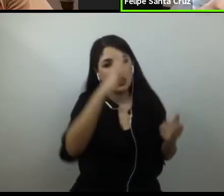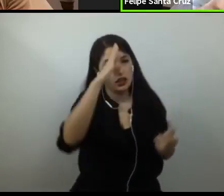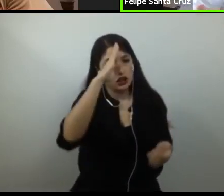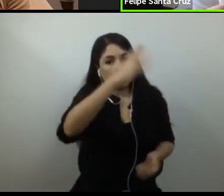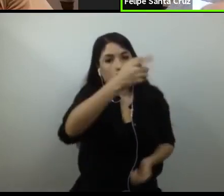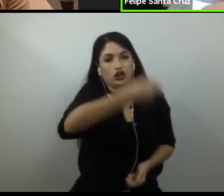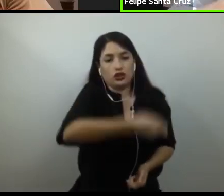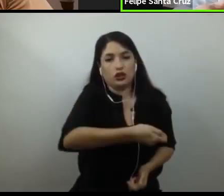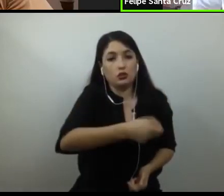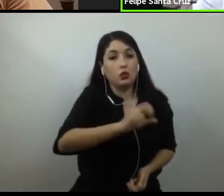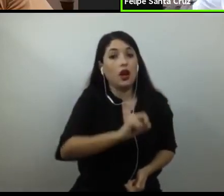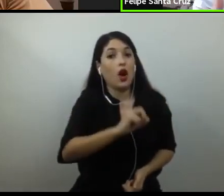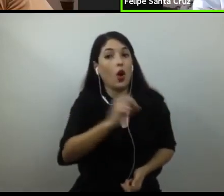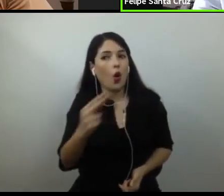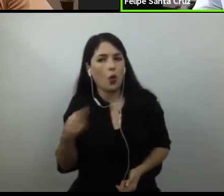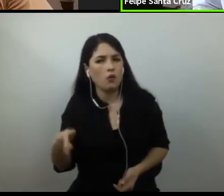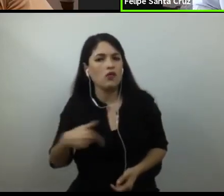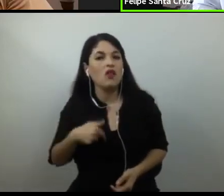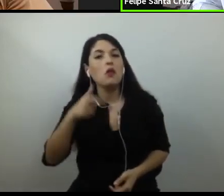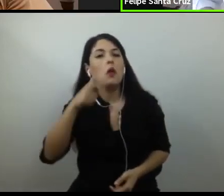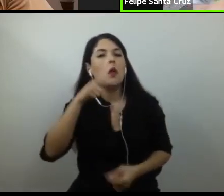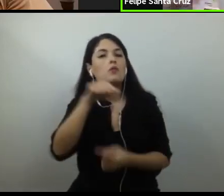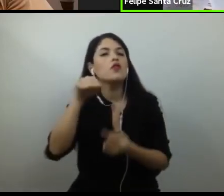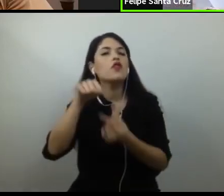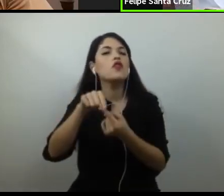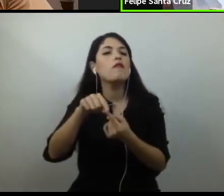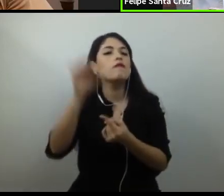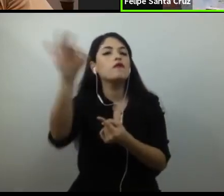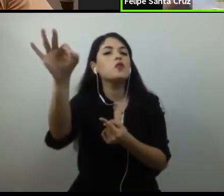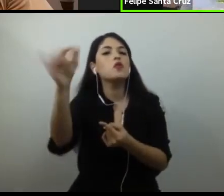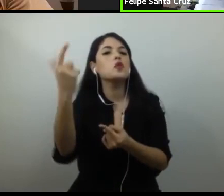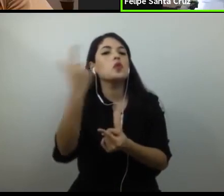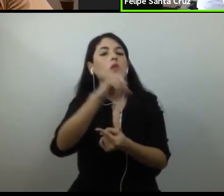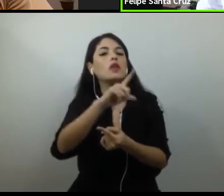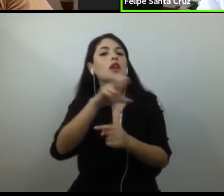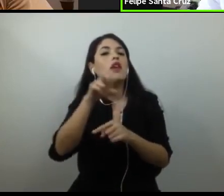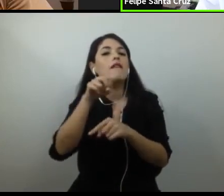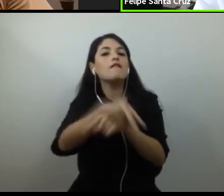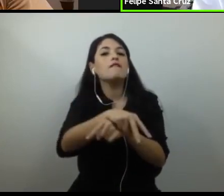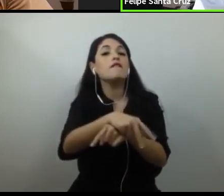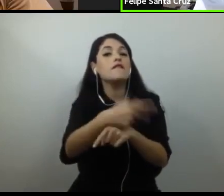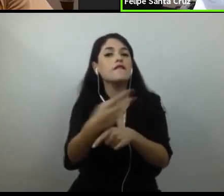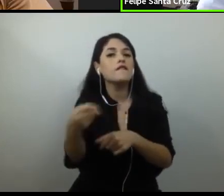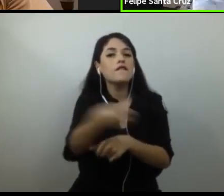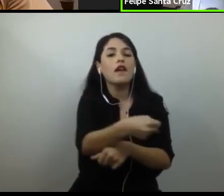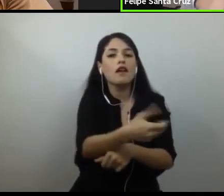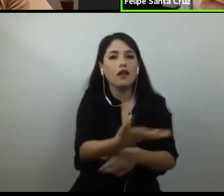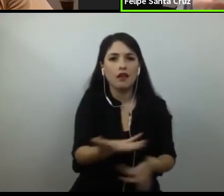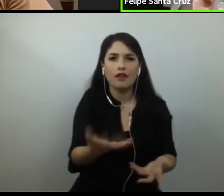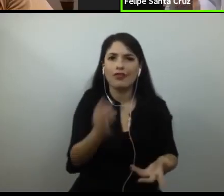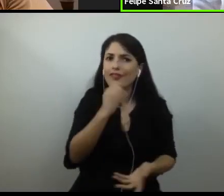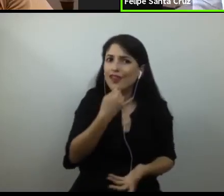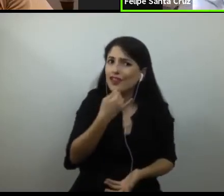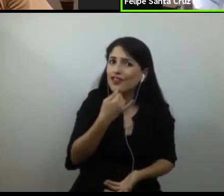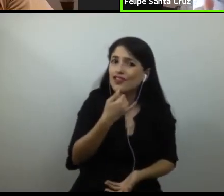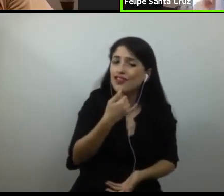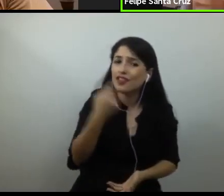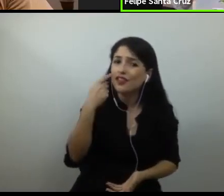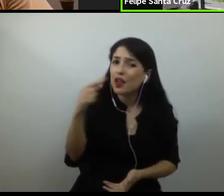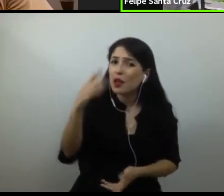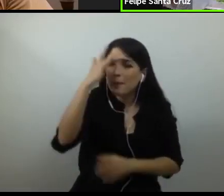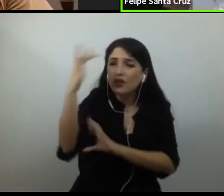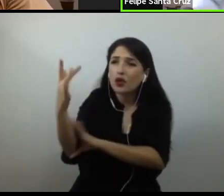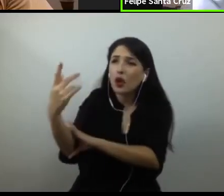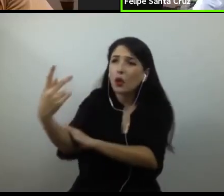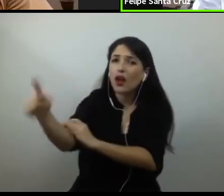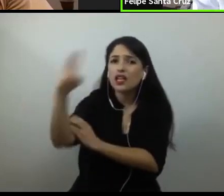de ambições secundárias. Né? É triste ver tanta gente disposta a sacrificar a própria biografia